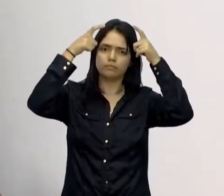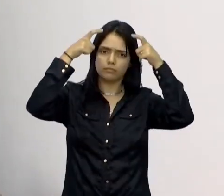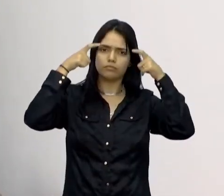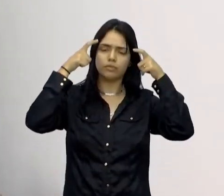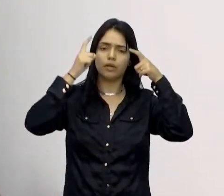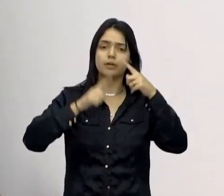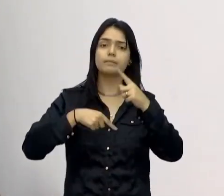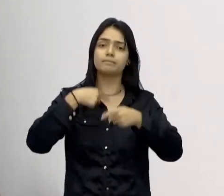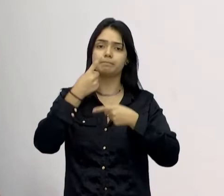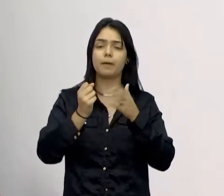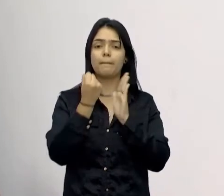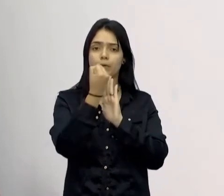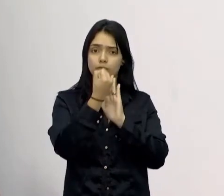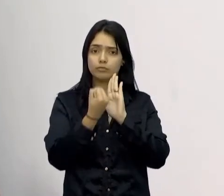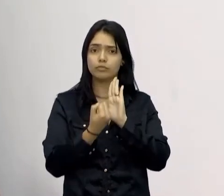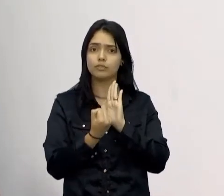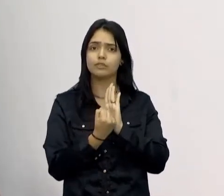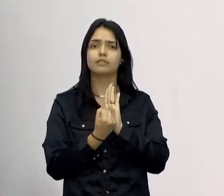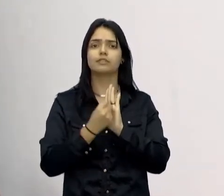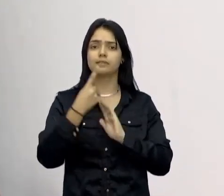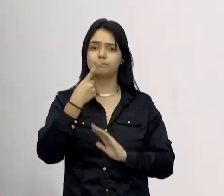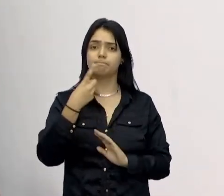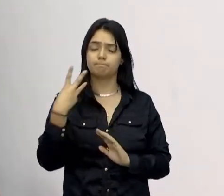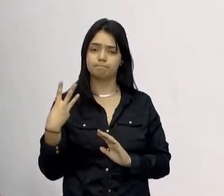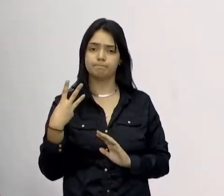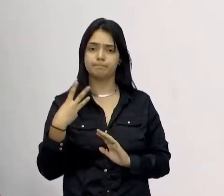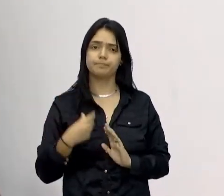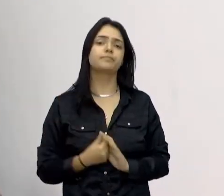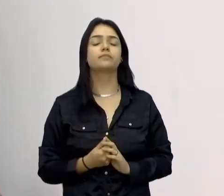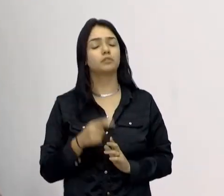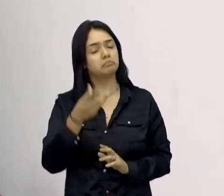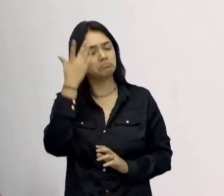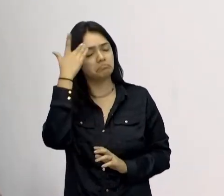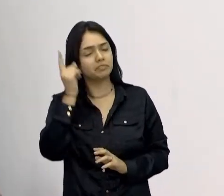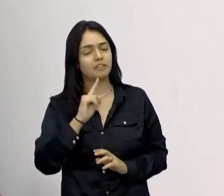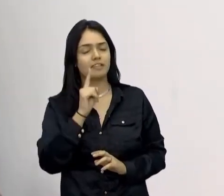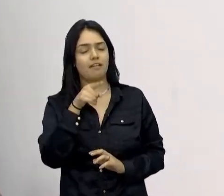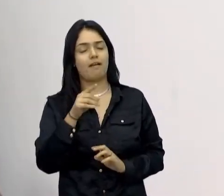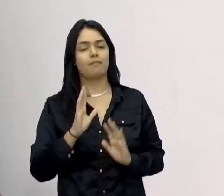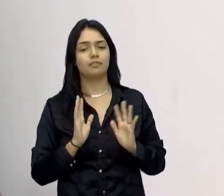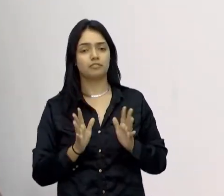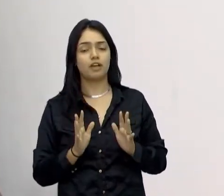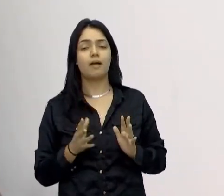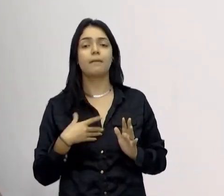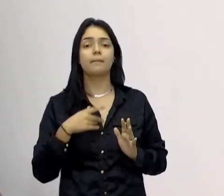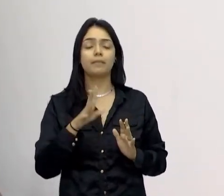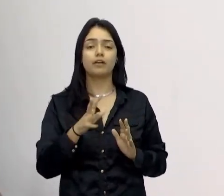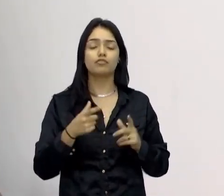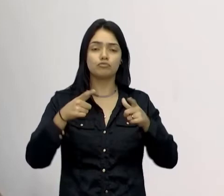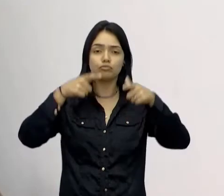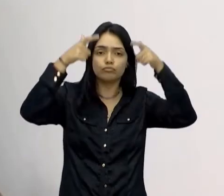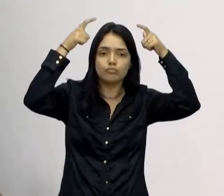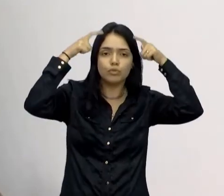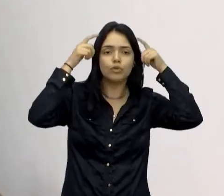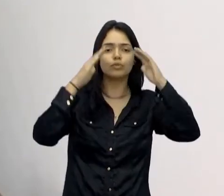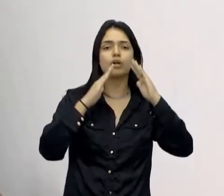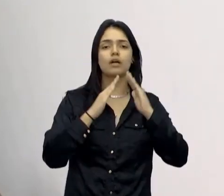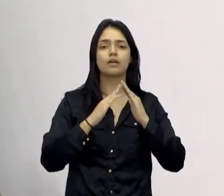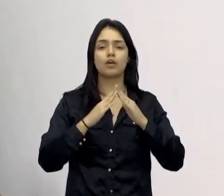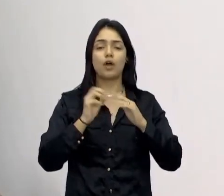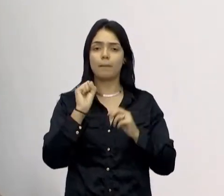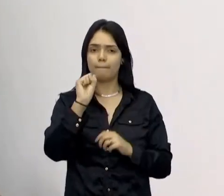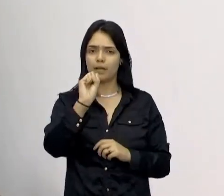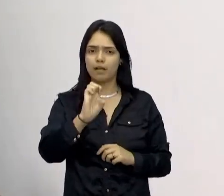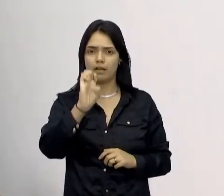do século XIII. Eu não sei se vocês sabem, mas os nobres, isso não é só na Europa, a gente vê